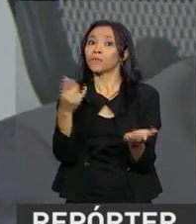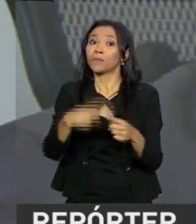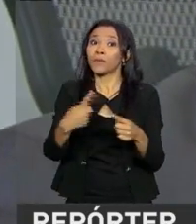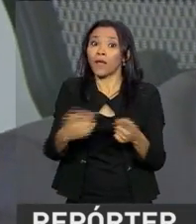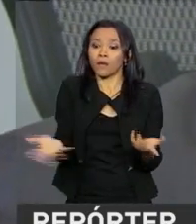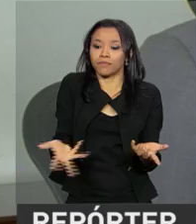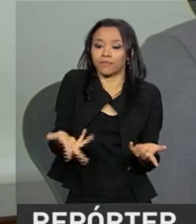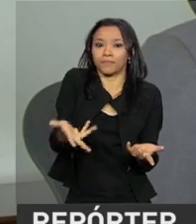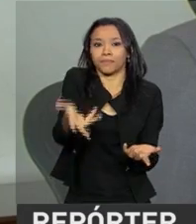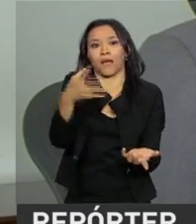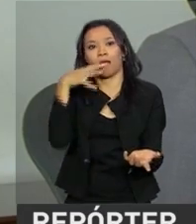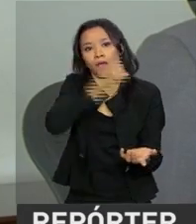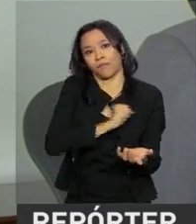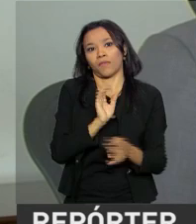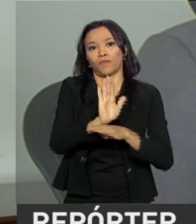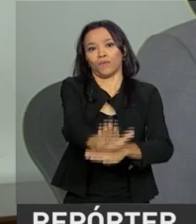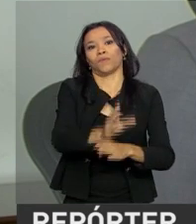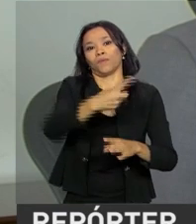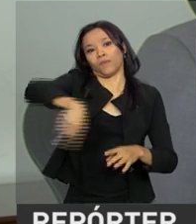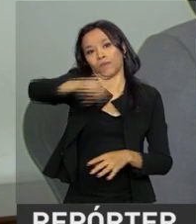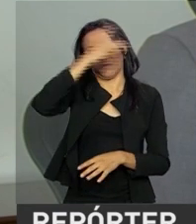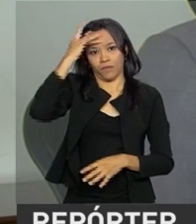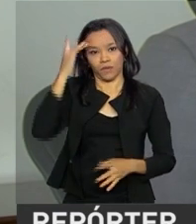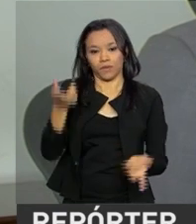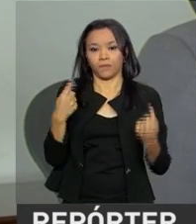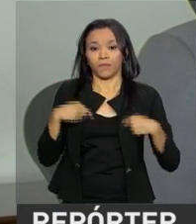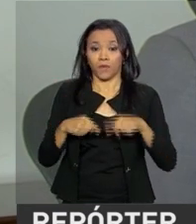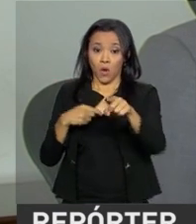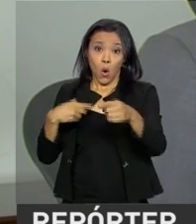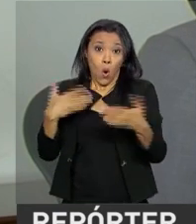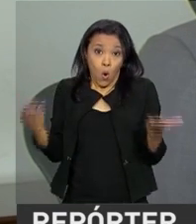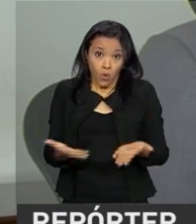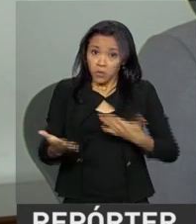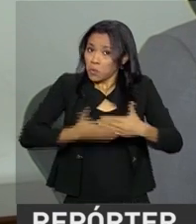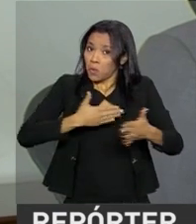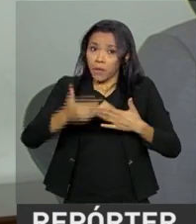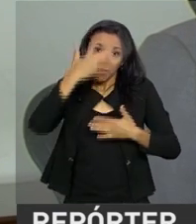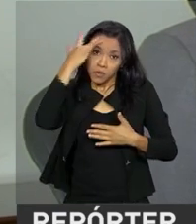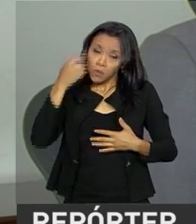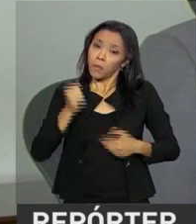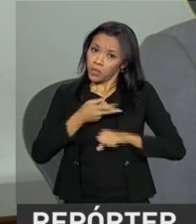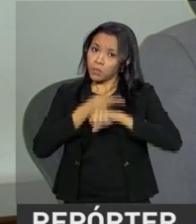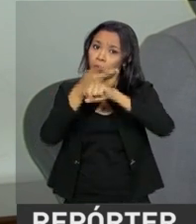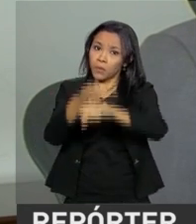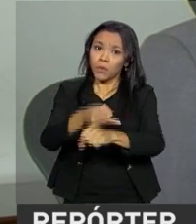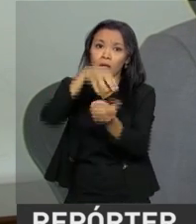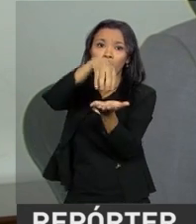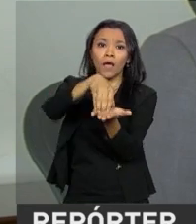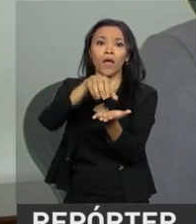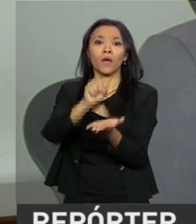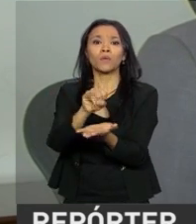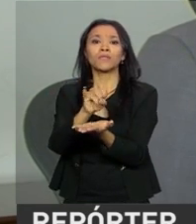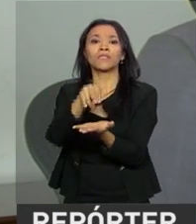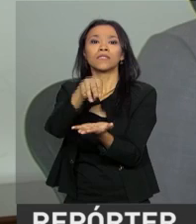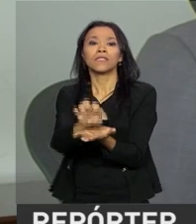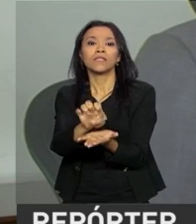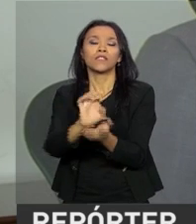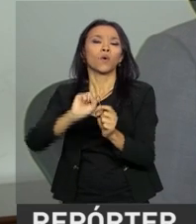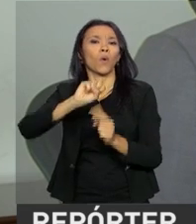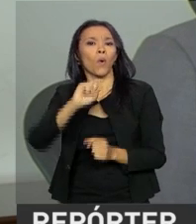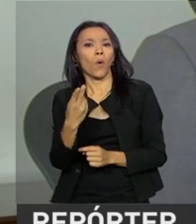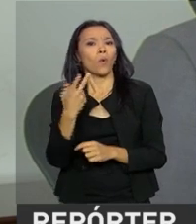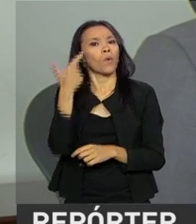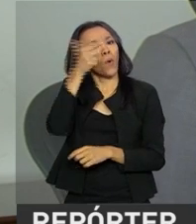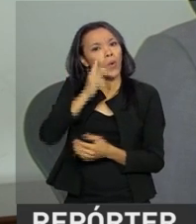para a população. Hoje, qualquer pessoa pode procurar o SINE diretamente ou então através do Serviço de